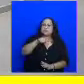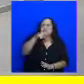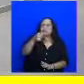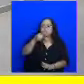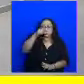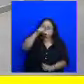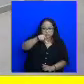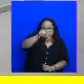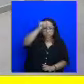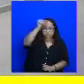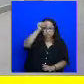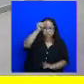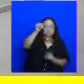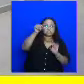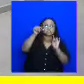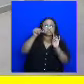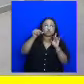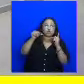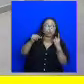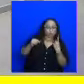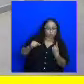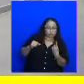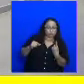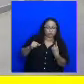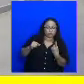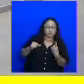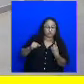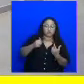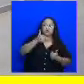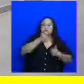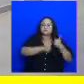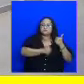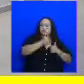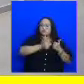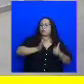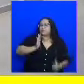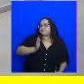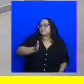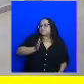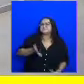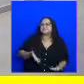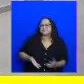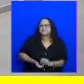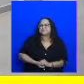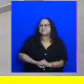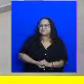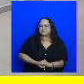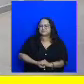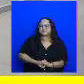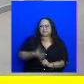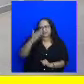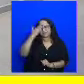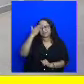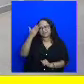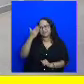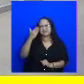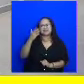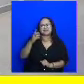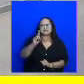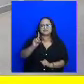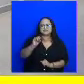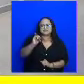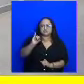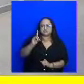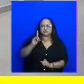sortear apenas uma dezena. Apenas um time do coração. Olá, muito obrigado, Diogo. Muito obrigado,